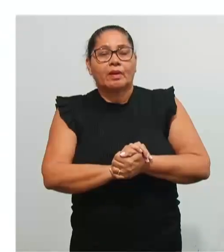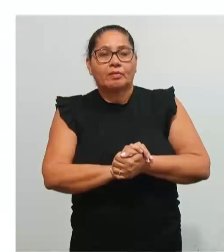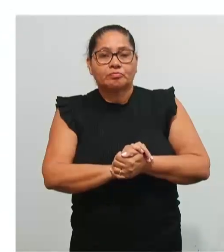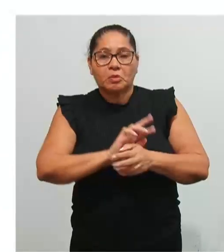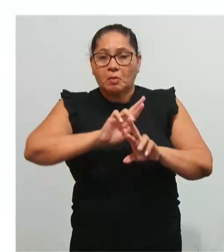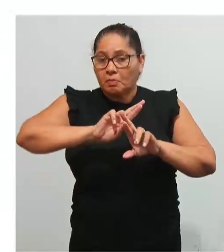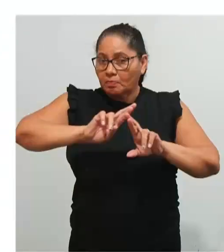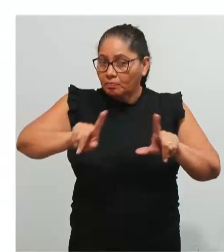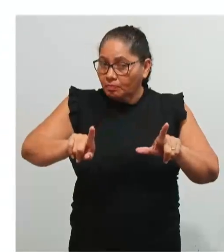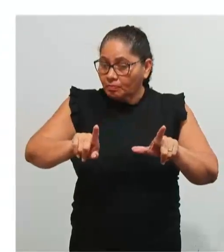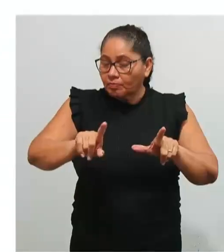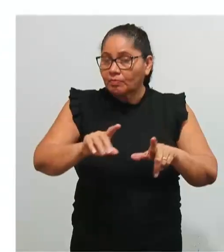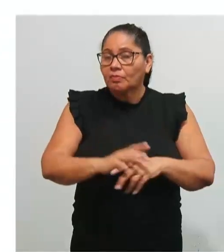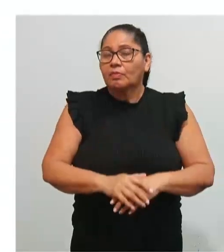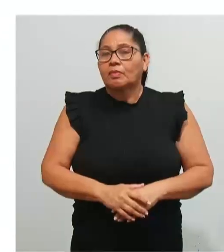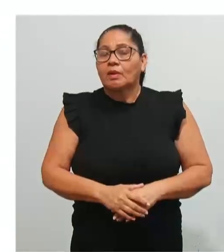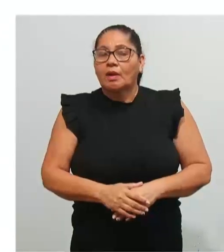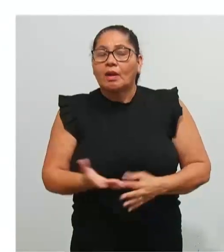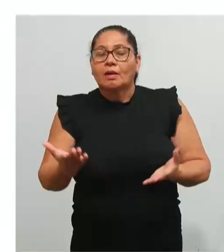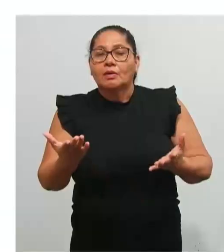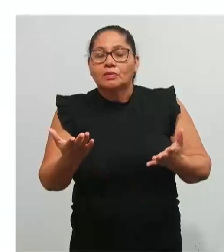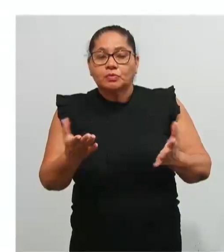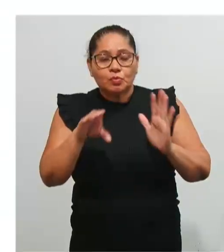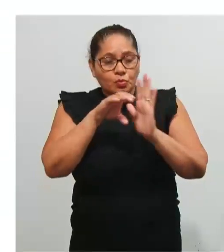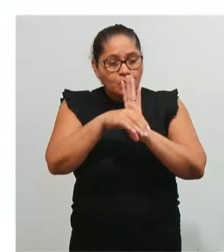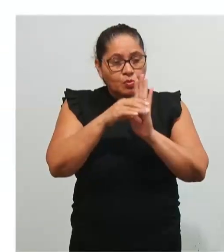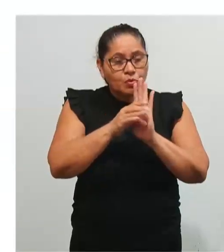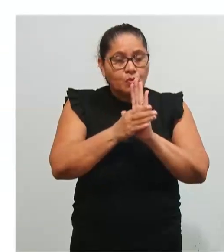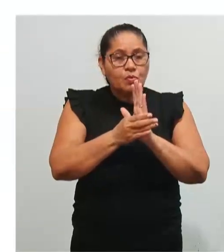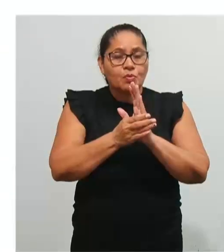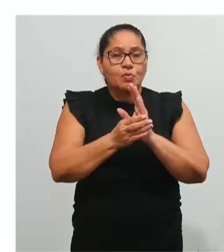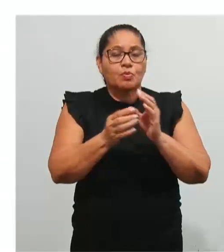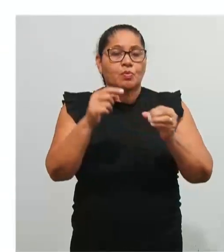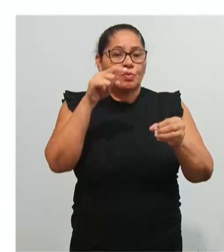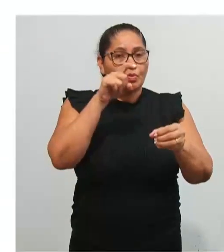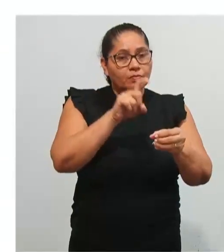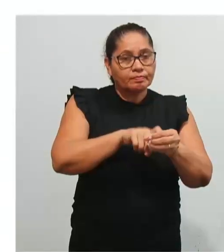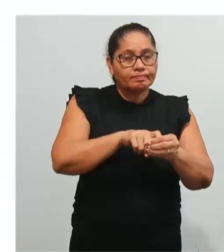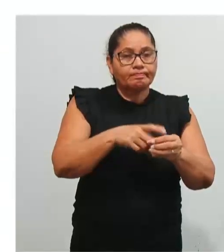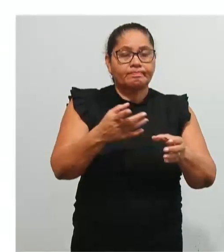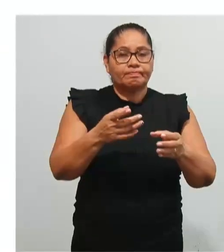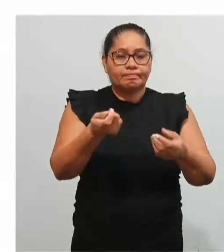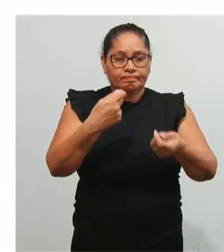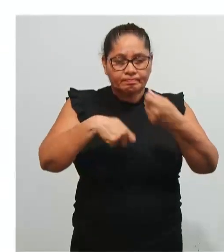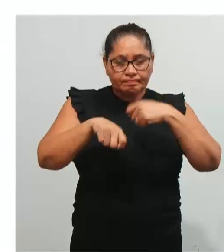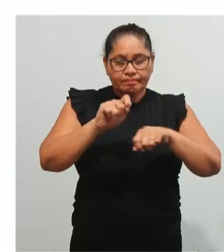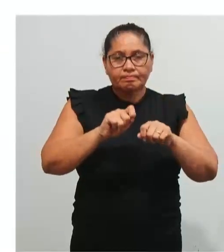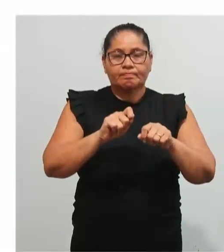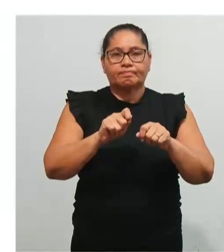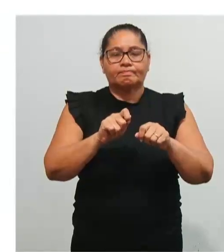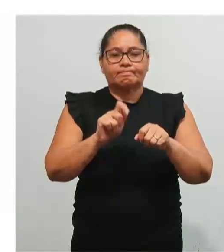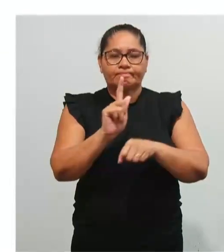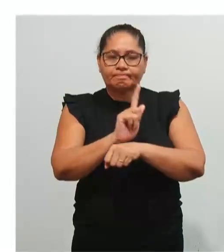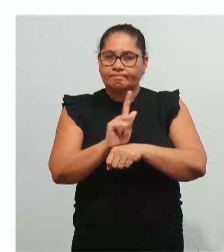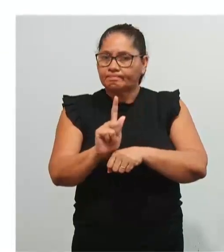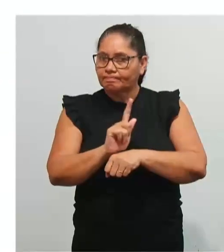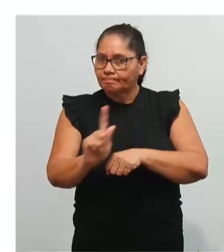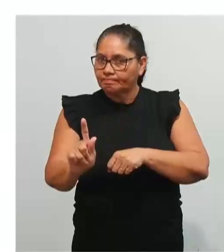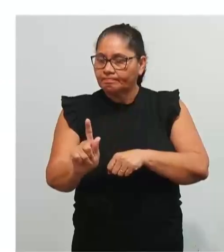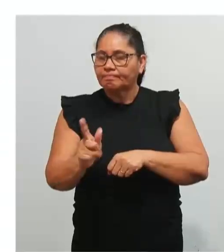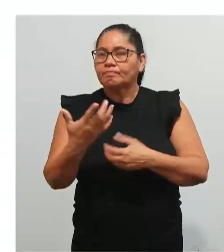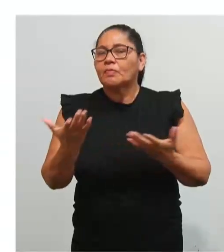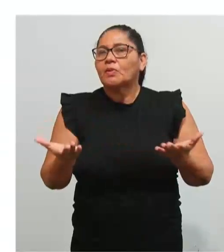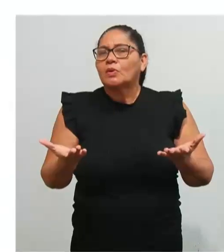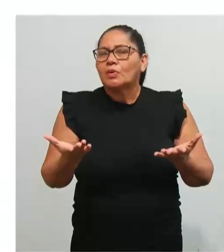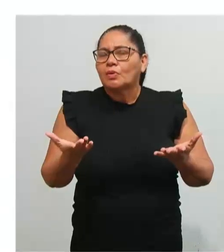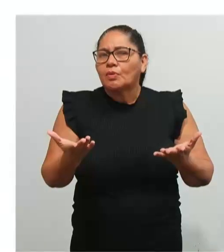voltada para si própria e para os conceitos internos, para uma administração pública gerencial. Essa administração gerencial